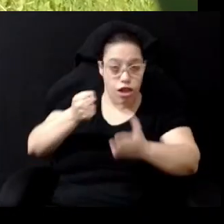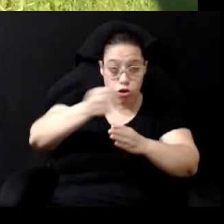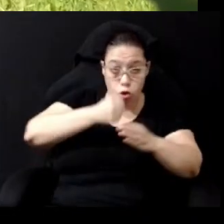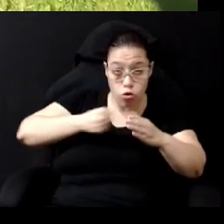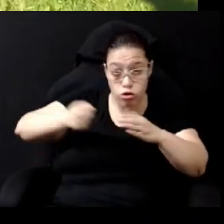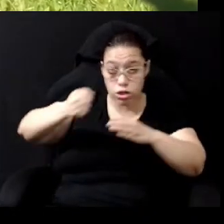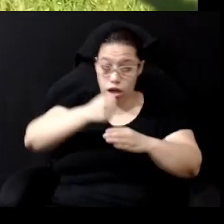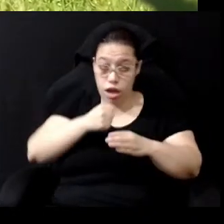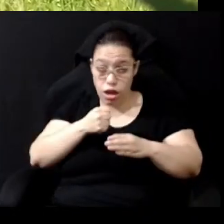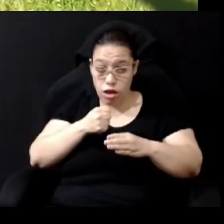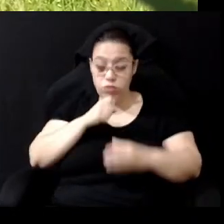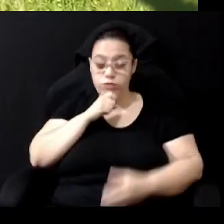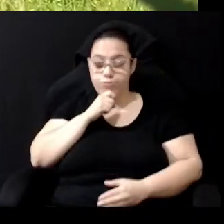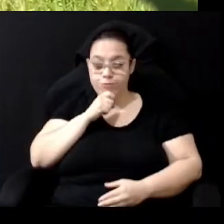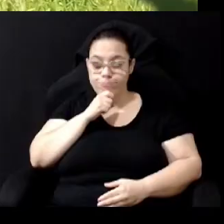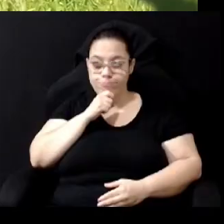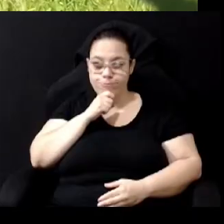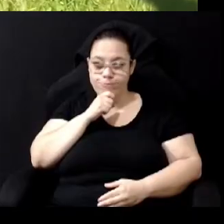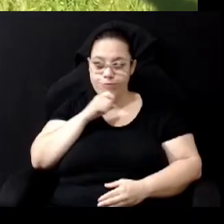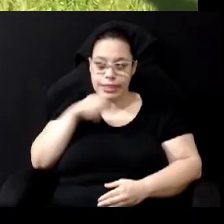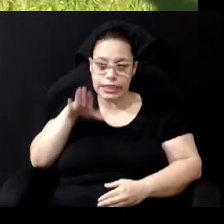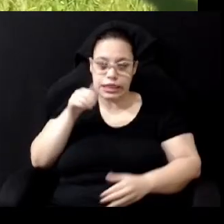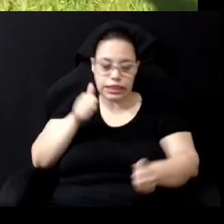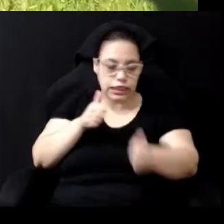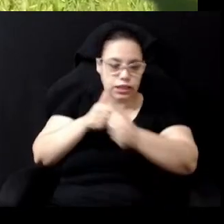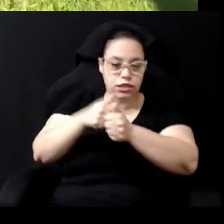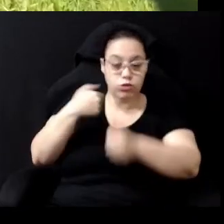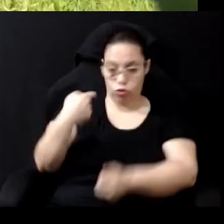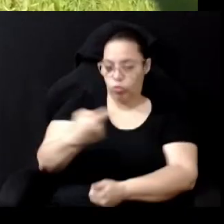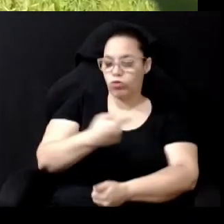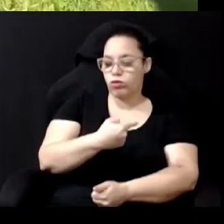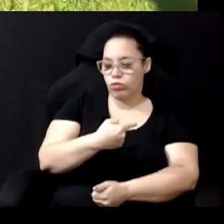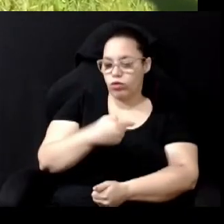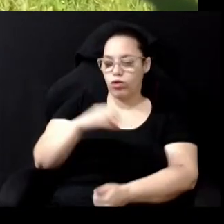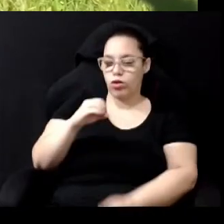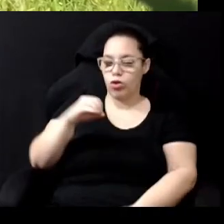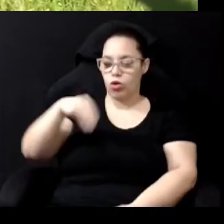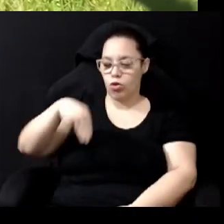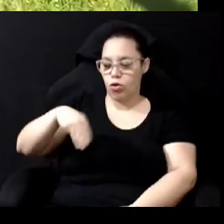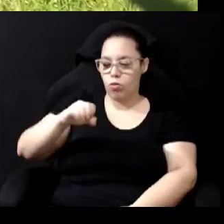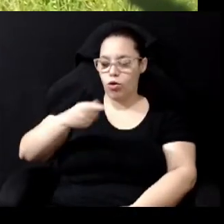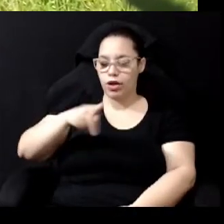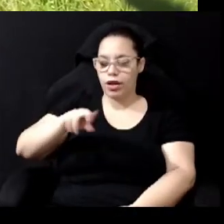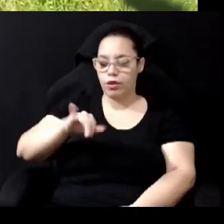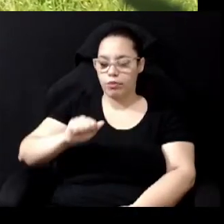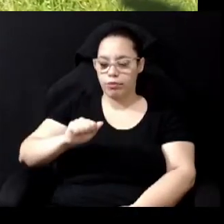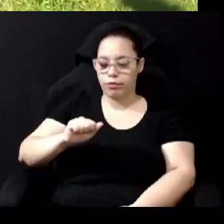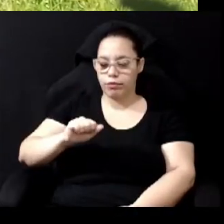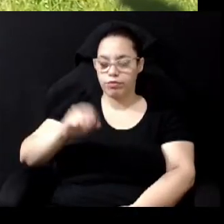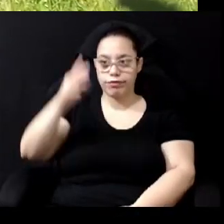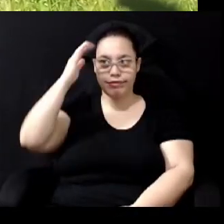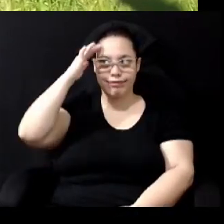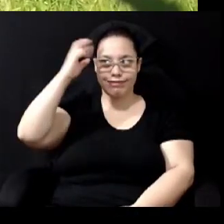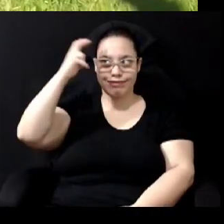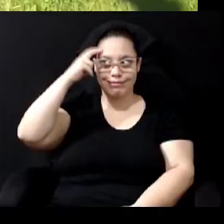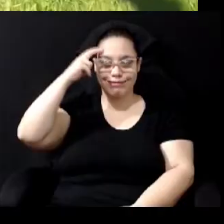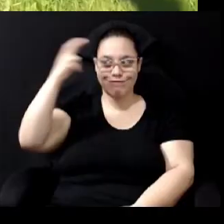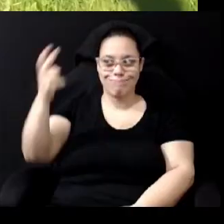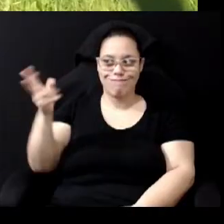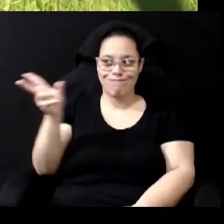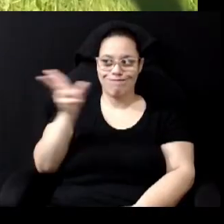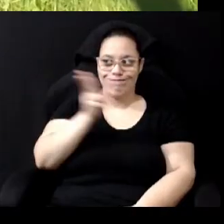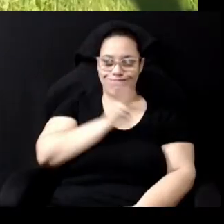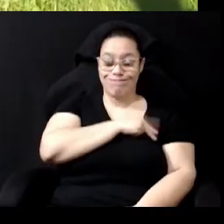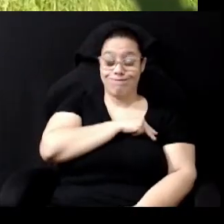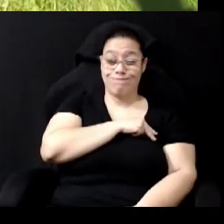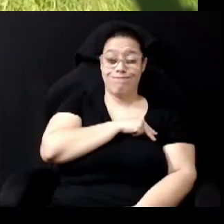adorariam cozinhar. Os chimpanzés, os primatas mais próximos de nós, Homo sapiens, possuem um nível de